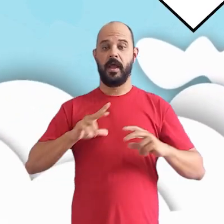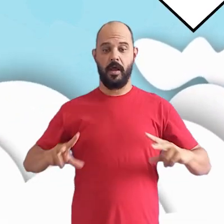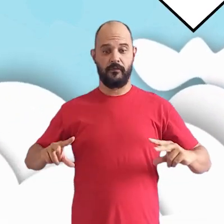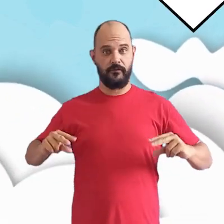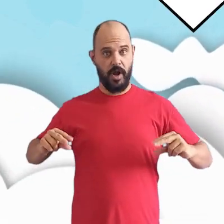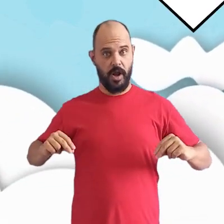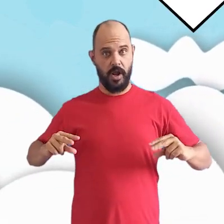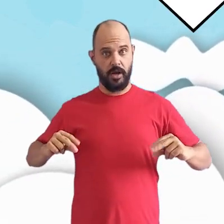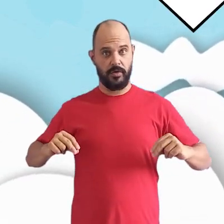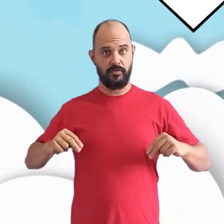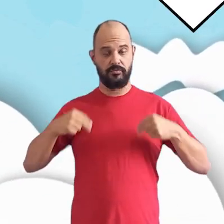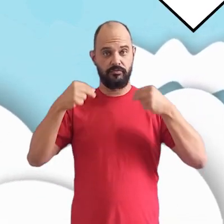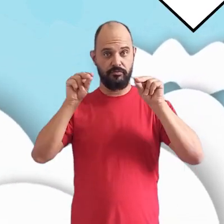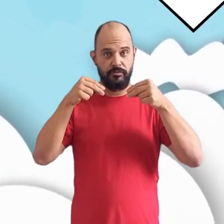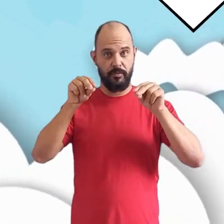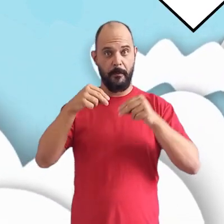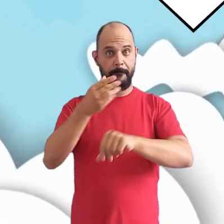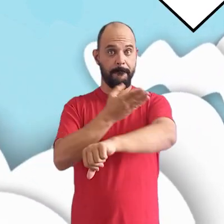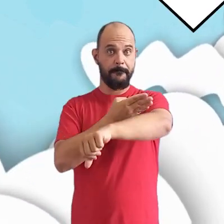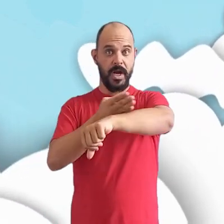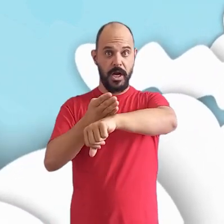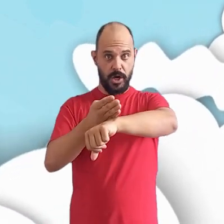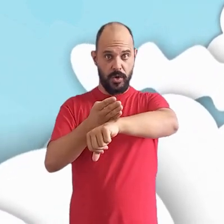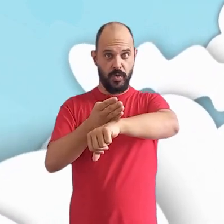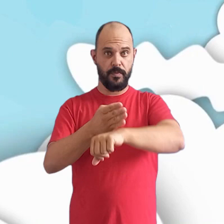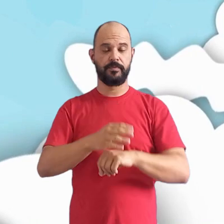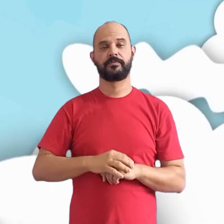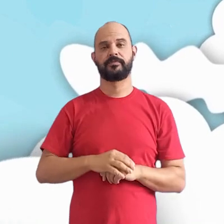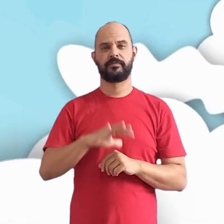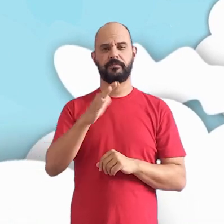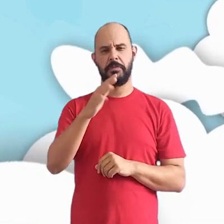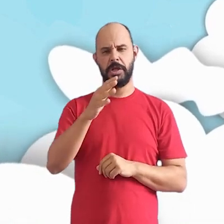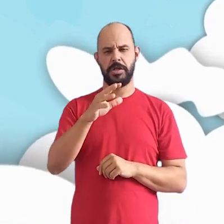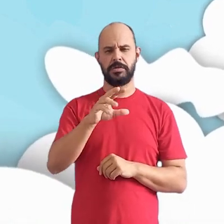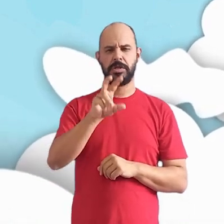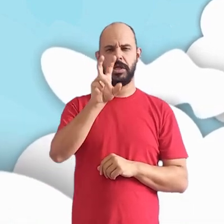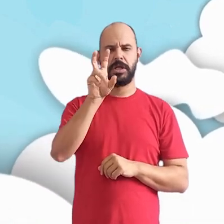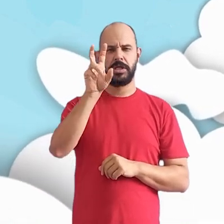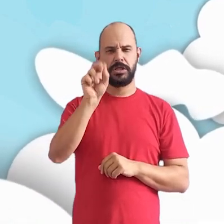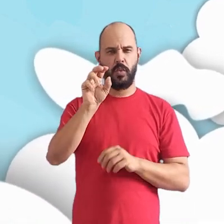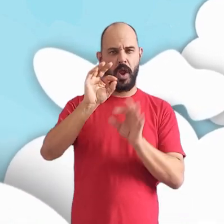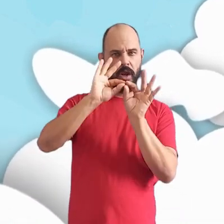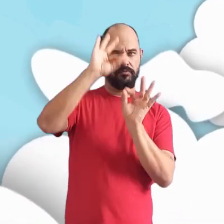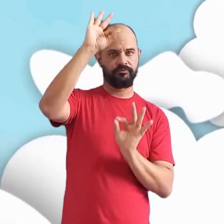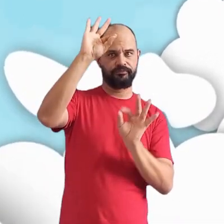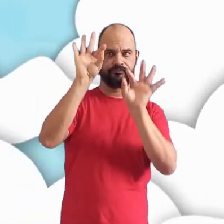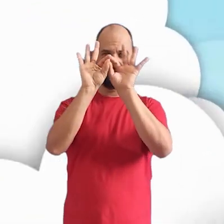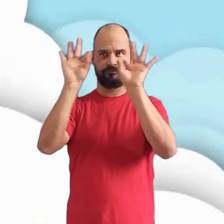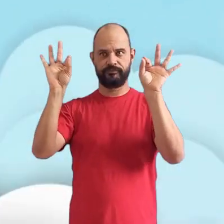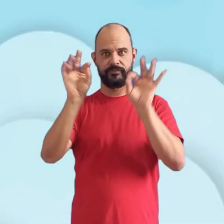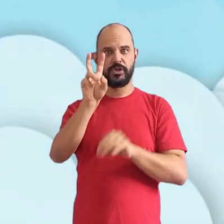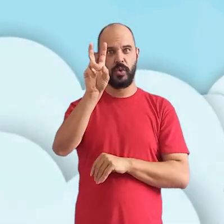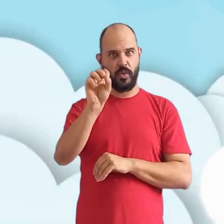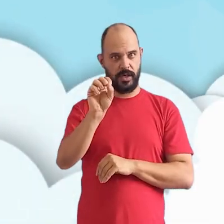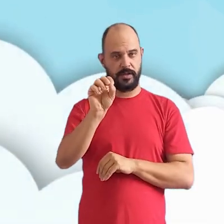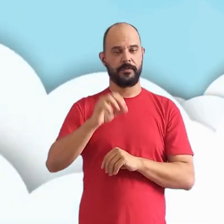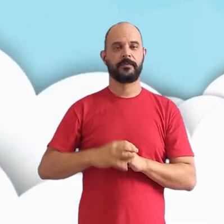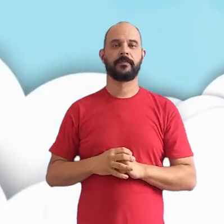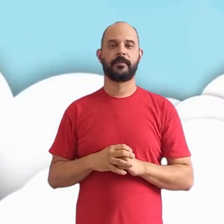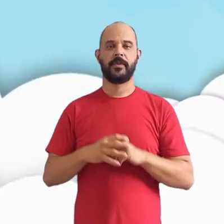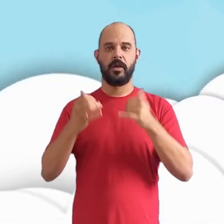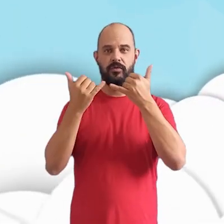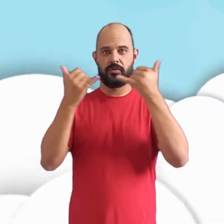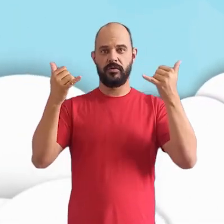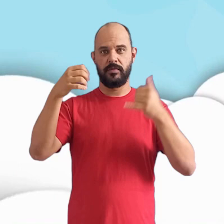branca ou outro pedaço de tecido qualquer de aproximadamente 50 por 50 centímetros. Um fio de